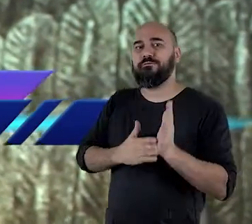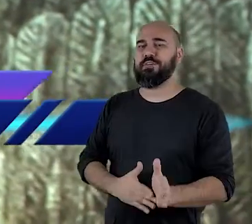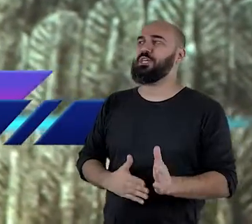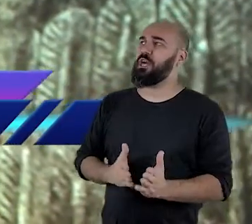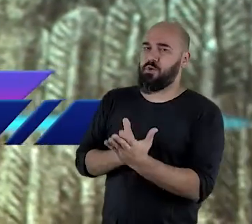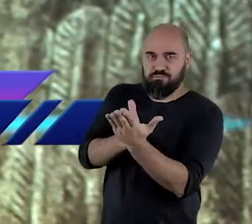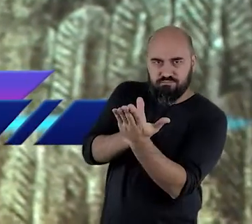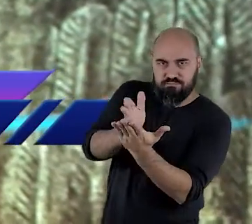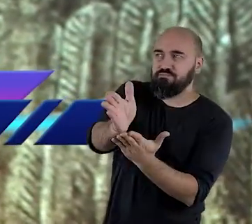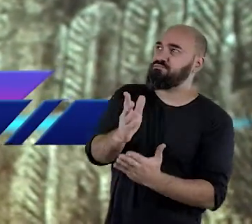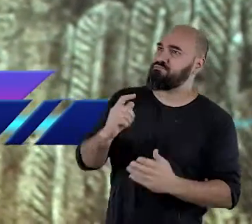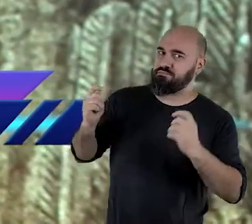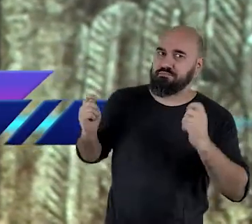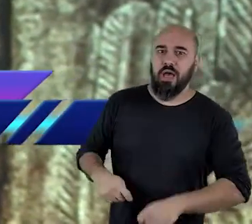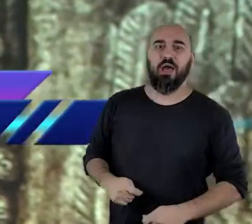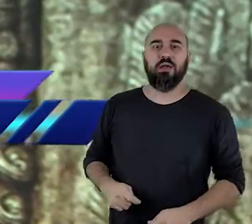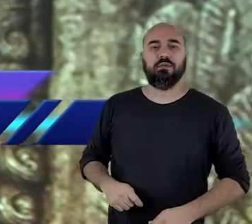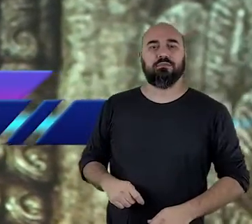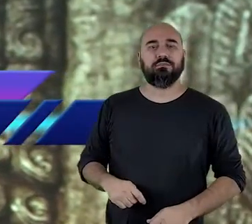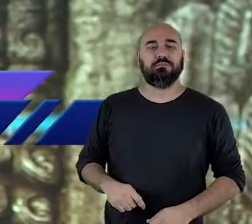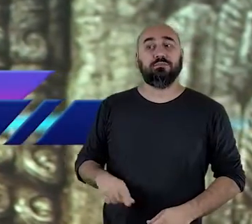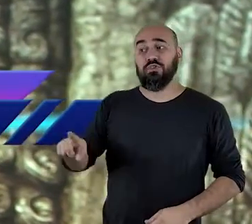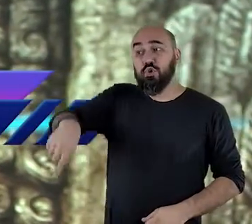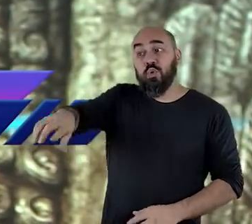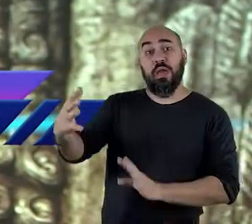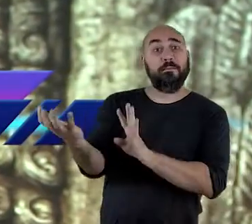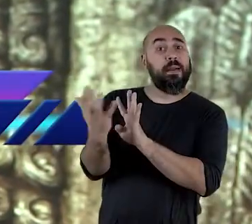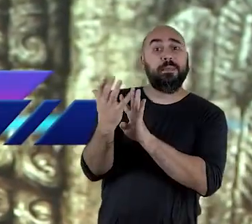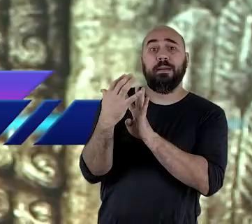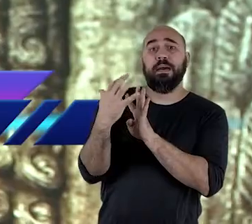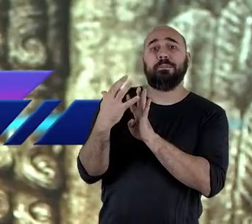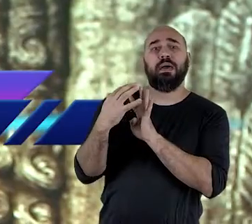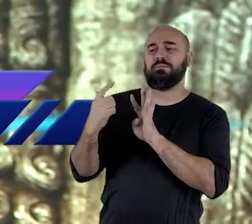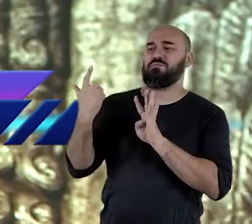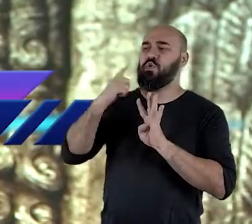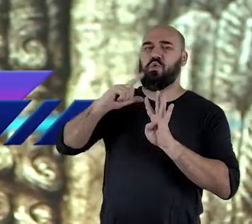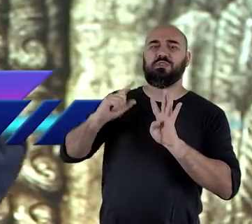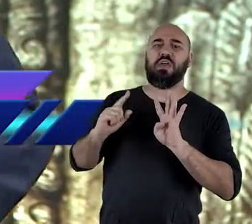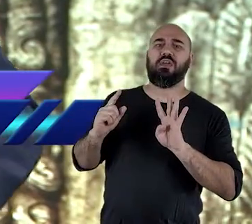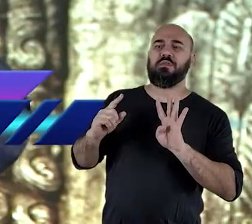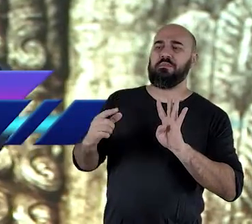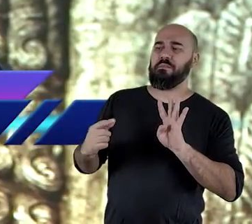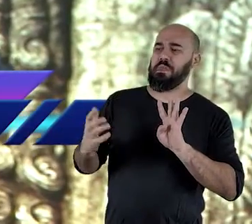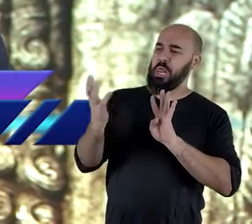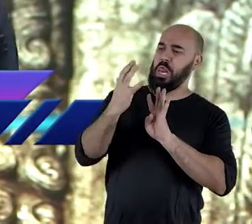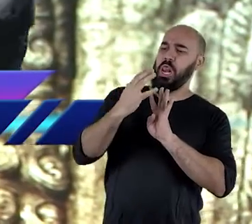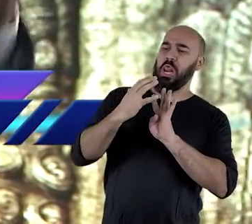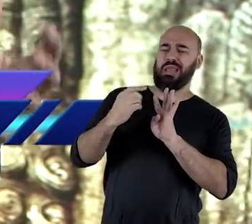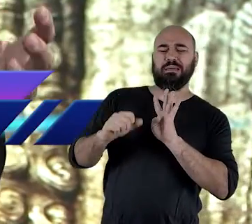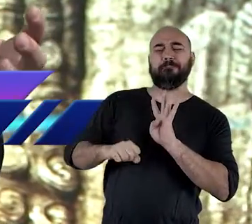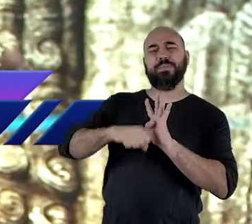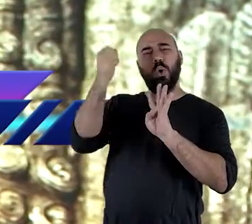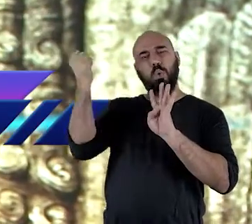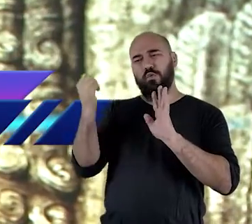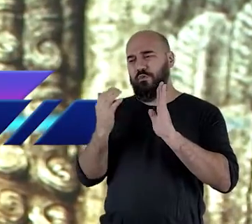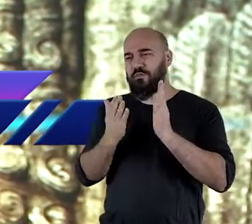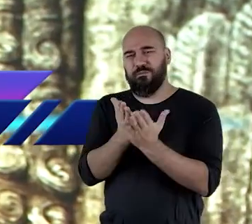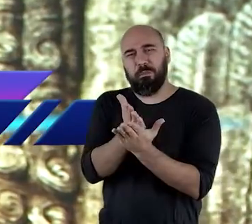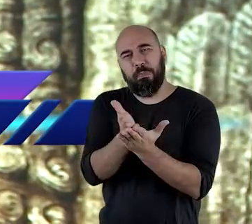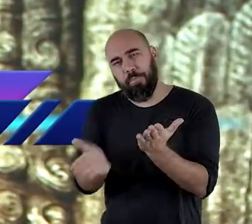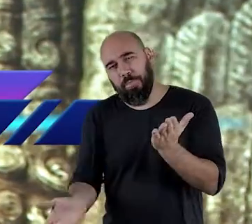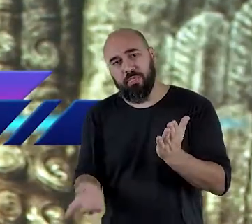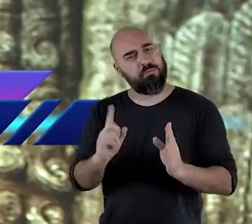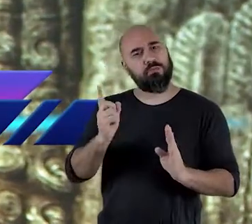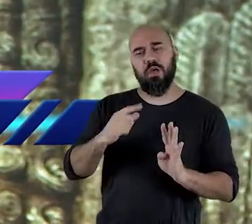meio, não são as circunstâncias que determinam a sua fidelidade. Não é a situação à sua volta, mas a